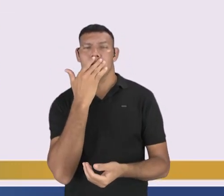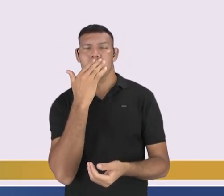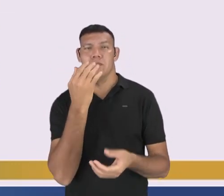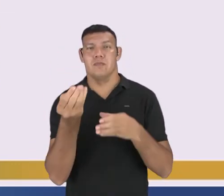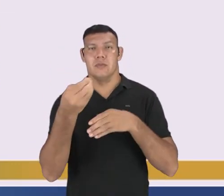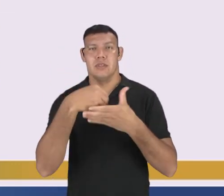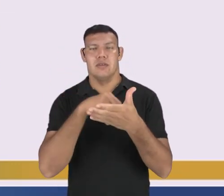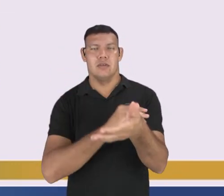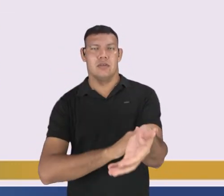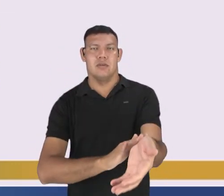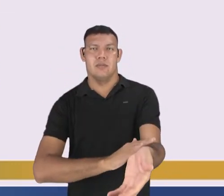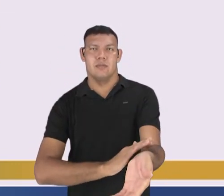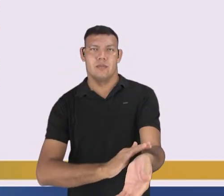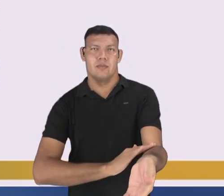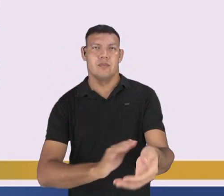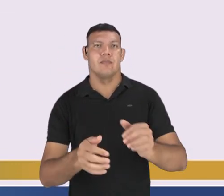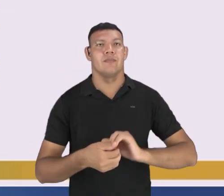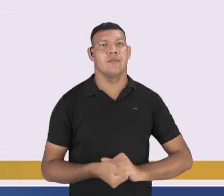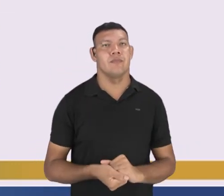ou hiperglicemia.